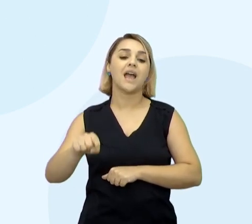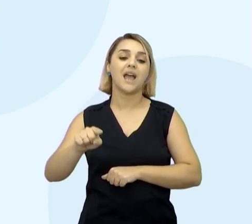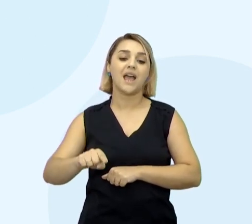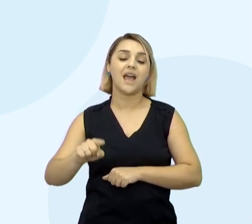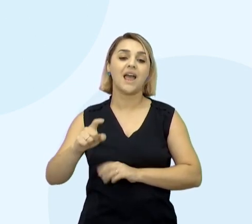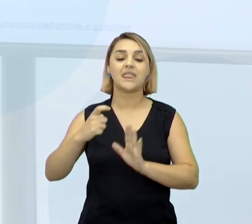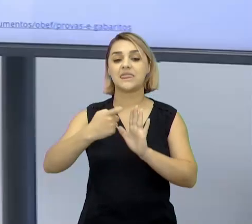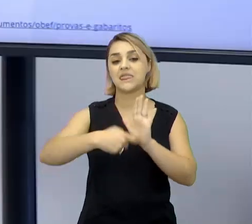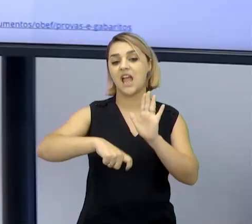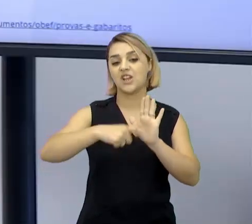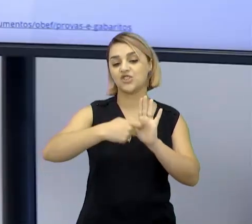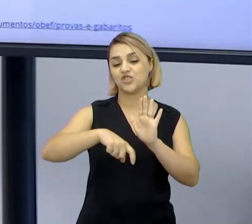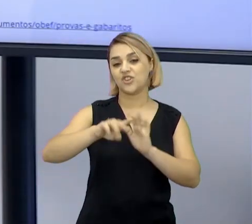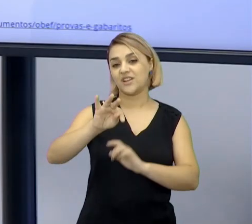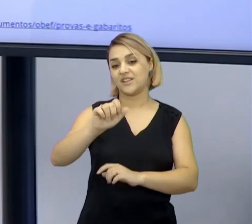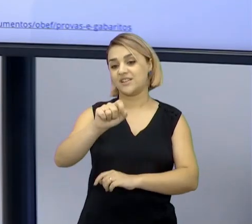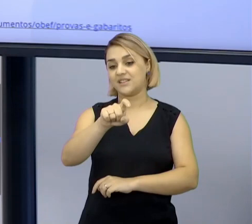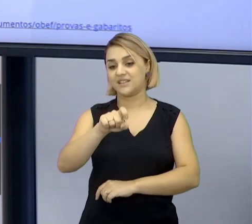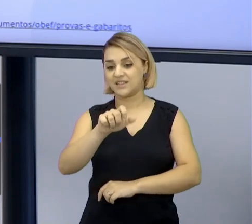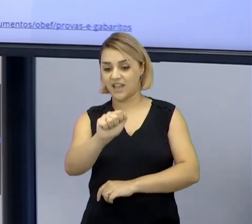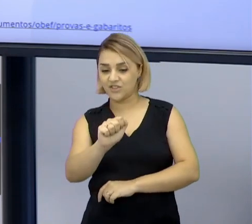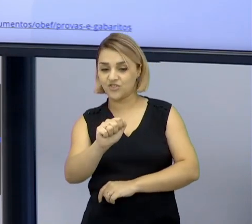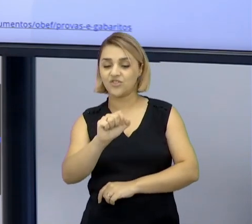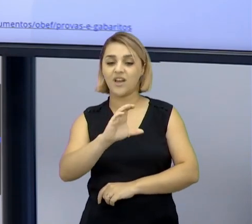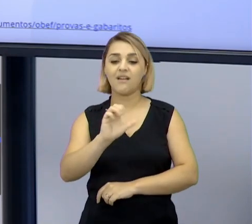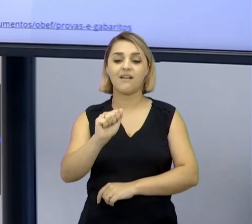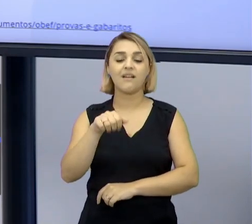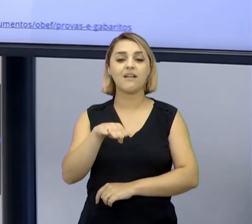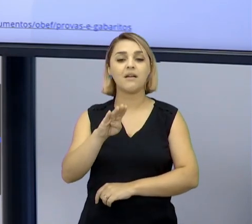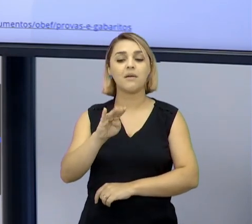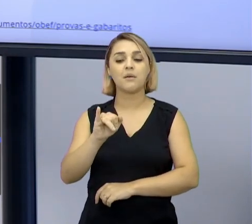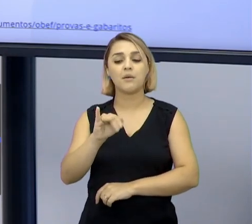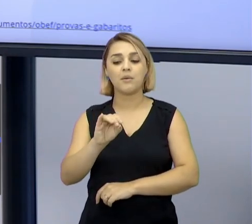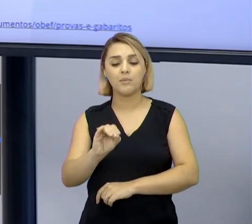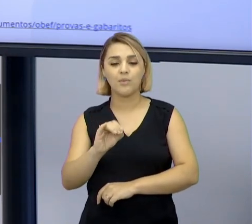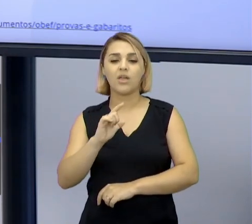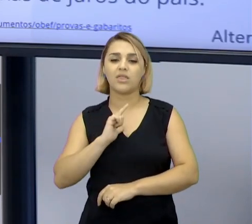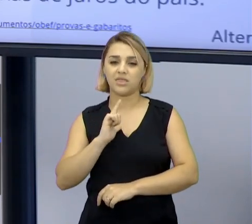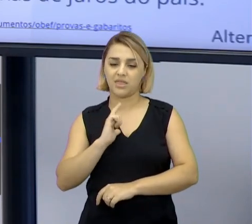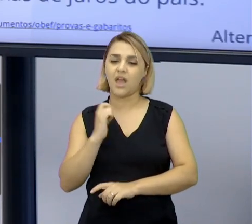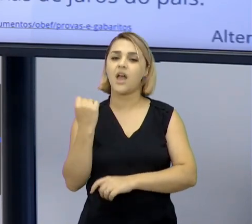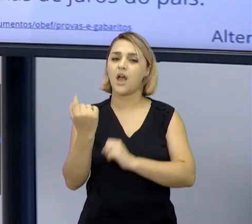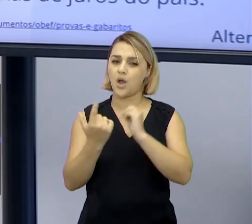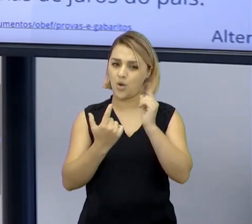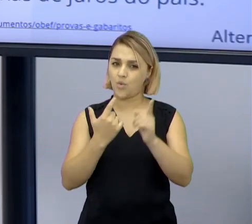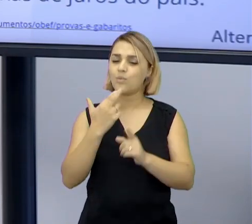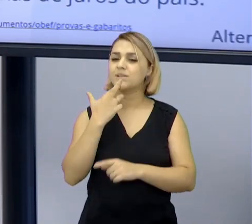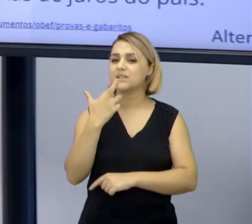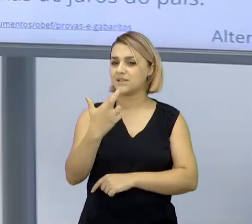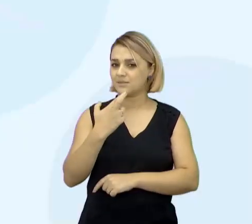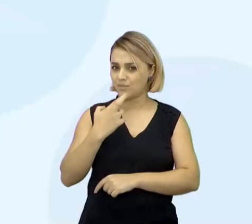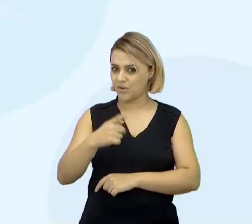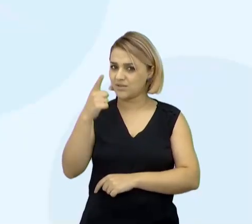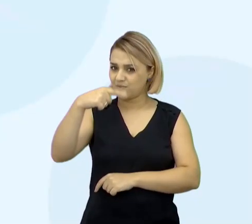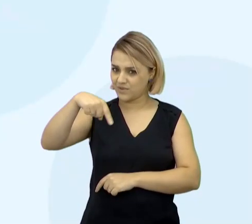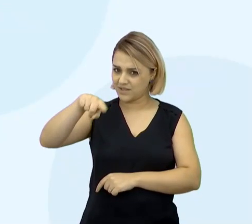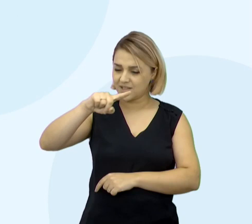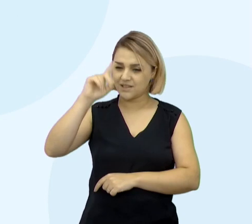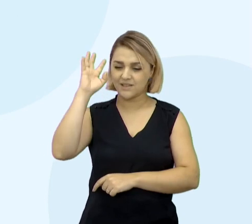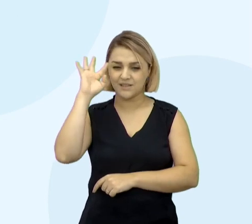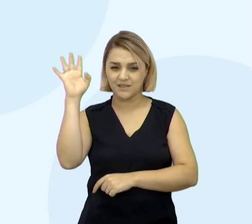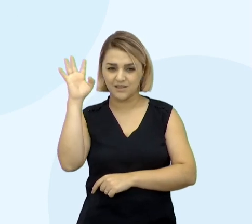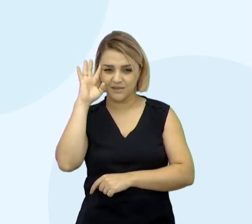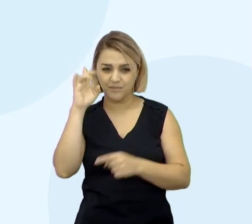de câmbio? Aí tem algumas alternativas, eu vou deixar vocês o que é taxa de câmbio, a pergunta, tá? É o valor